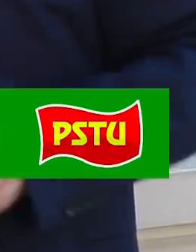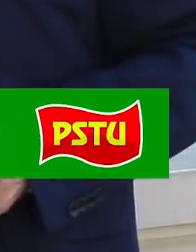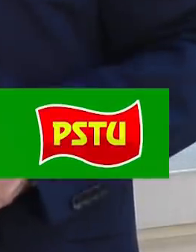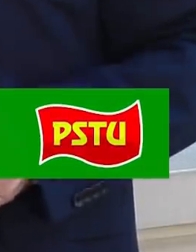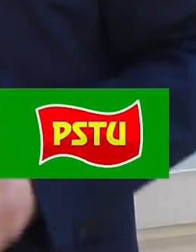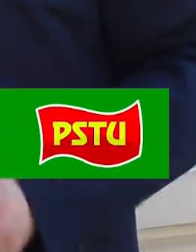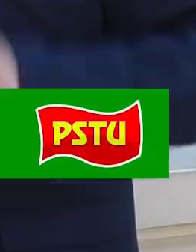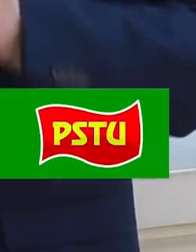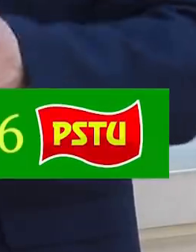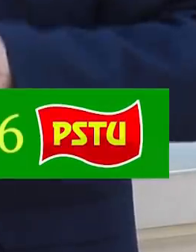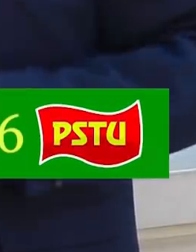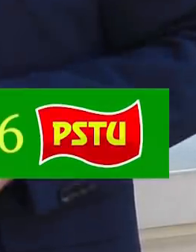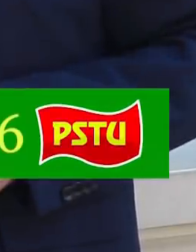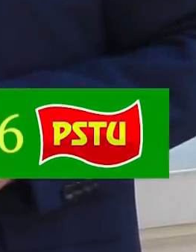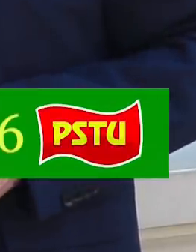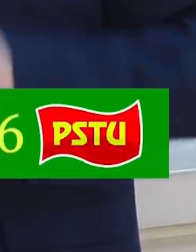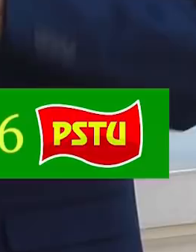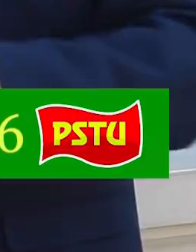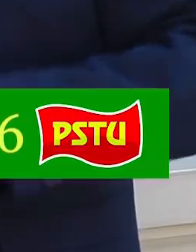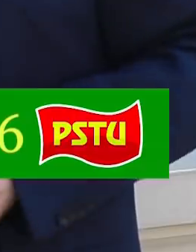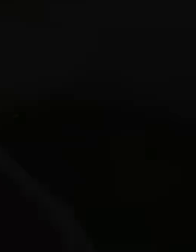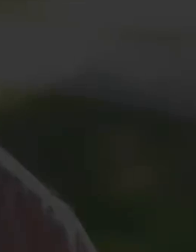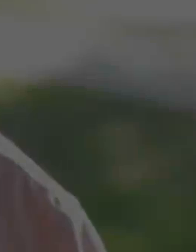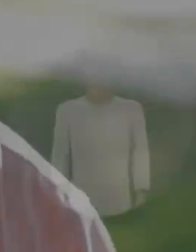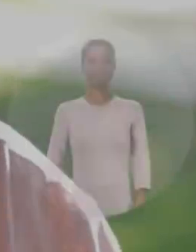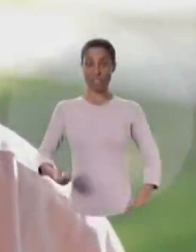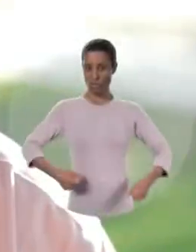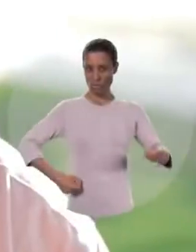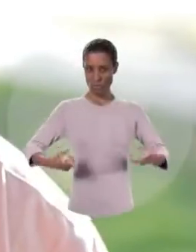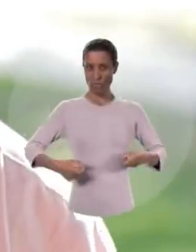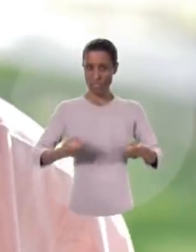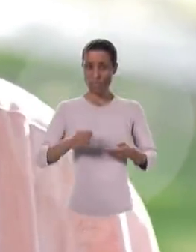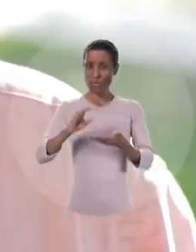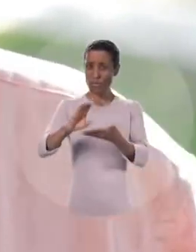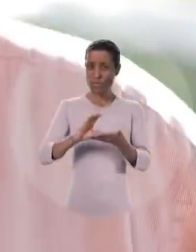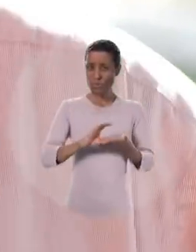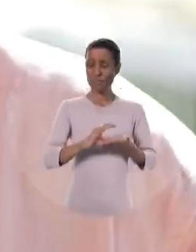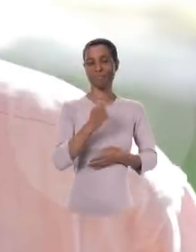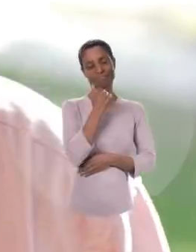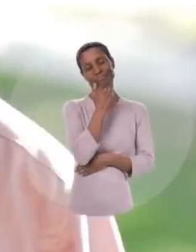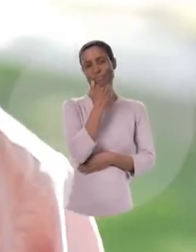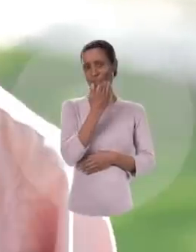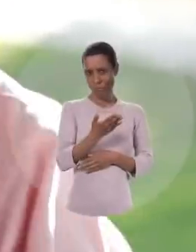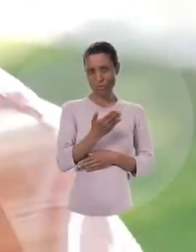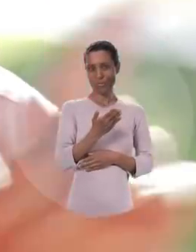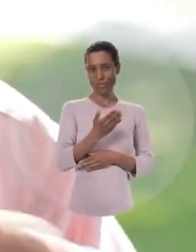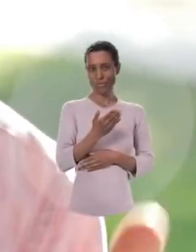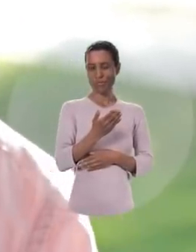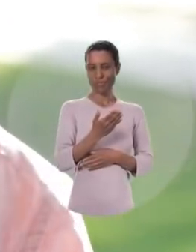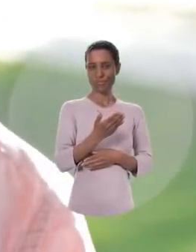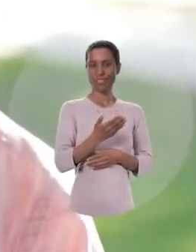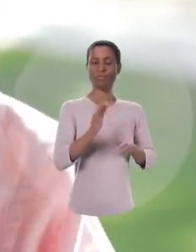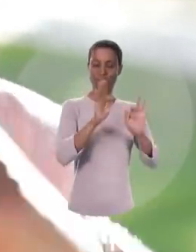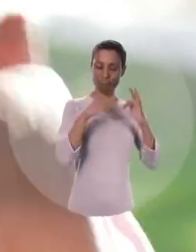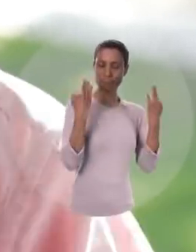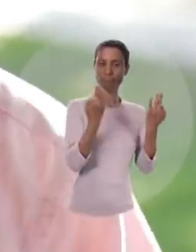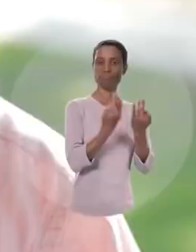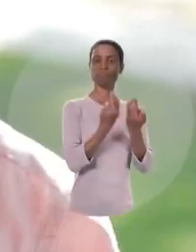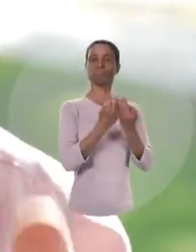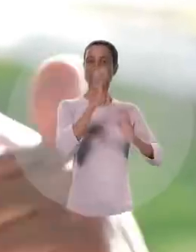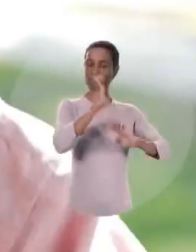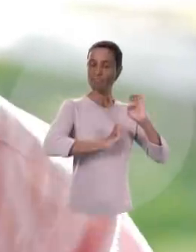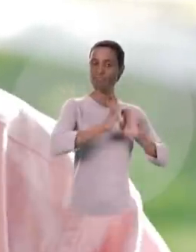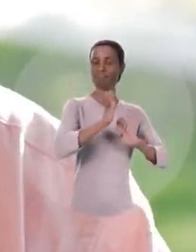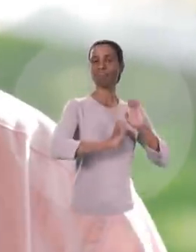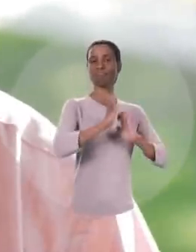governo socialista dos trabalhadores, Júlio Flores e Ana Clélia, 16. Gastar mais do que se ganha nunca deu certo em lugar nenhum. Nem na